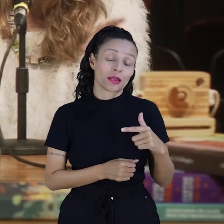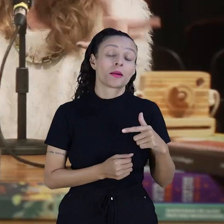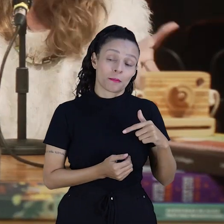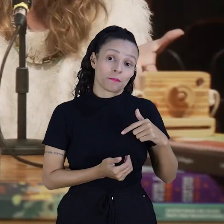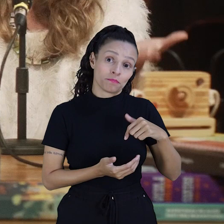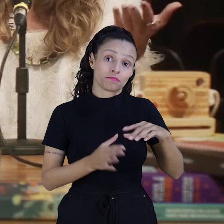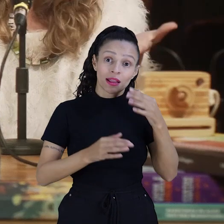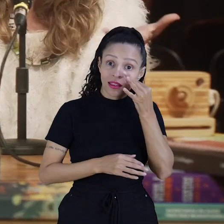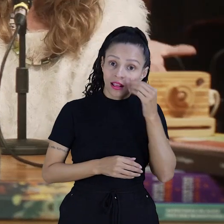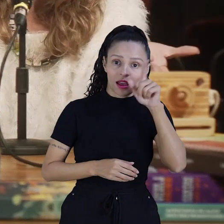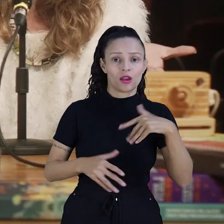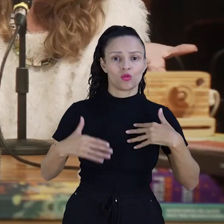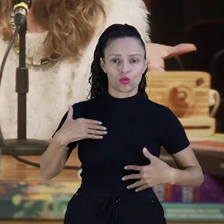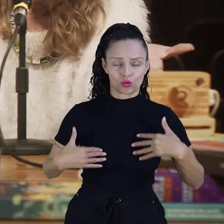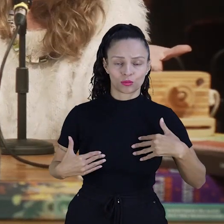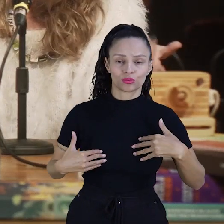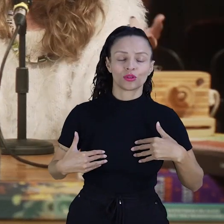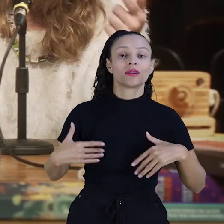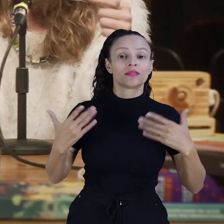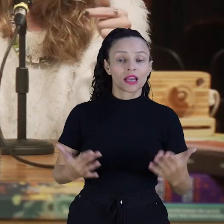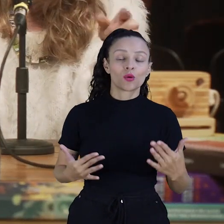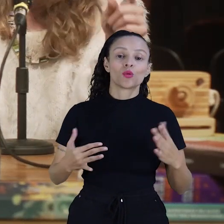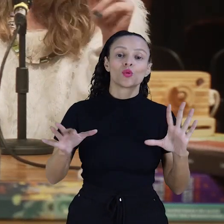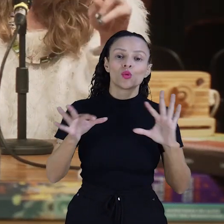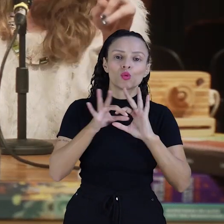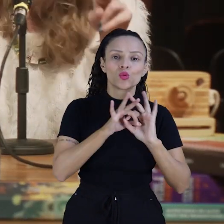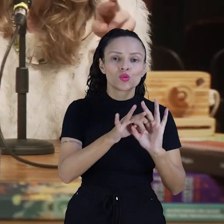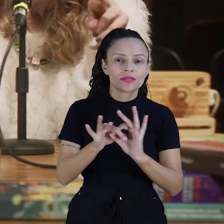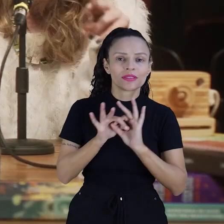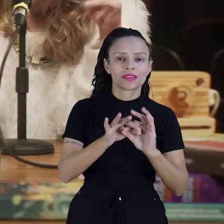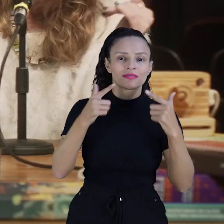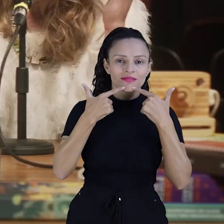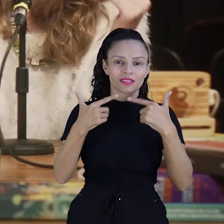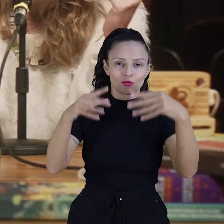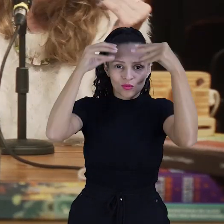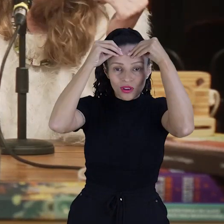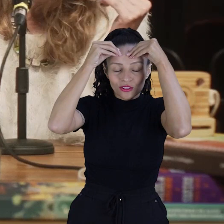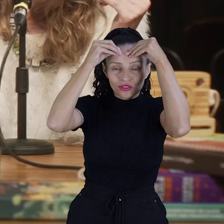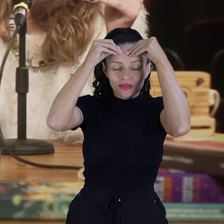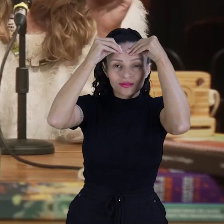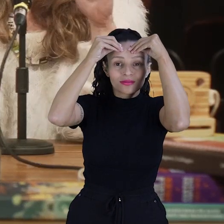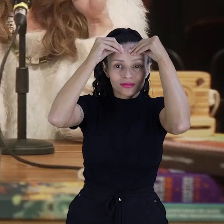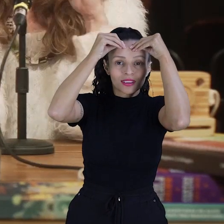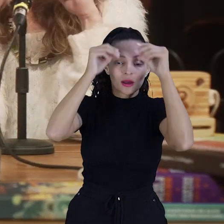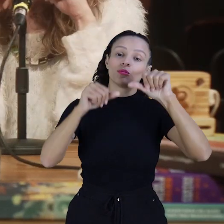não tem. A nossa materialidade é corpo. E o quanto atravessar essas